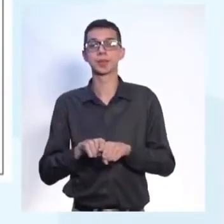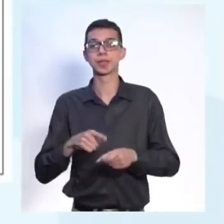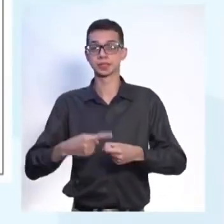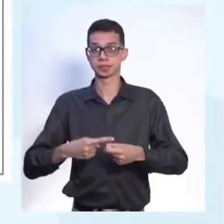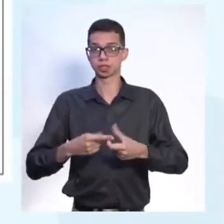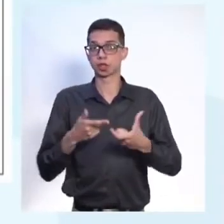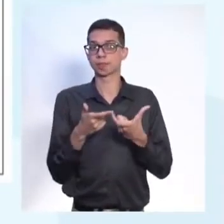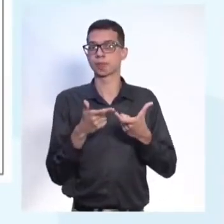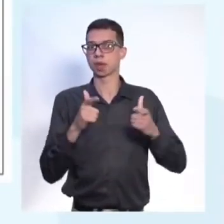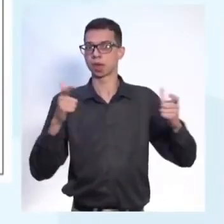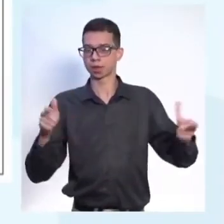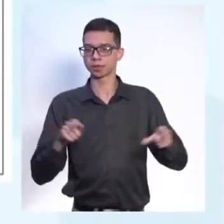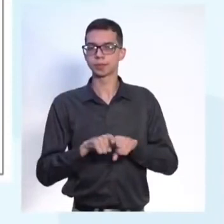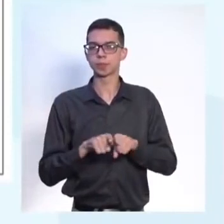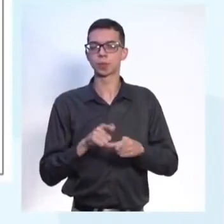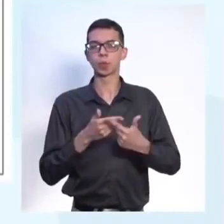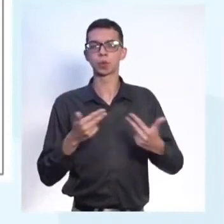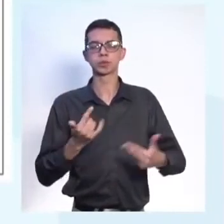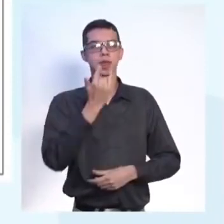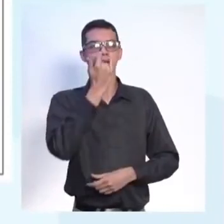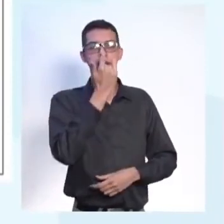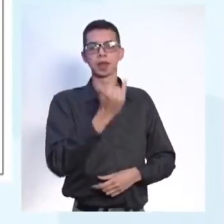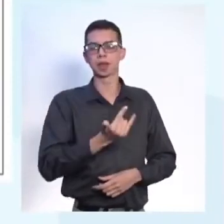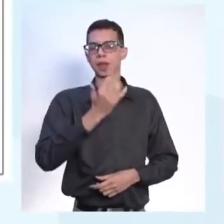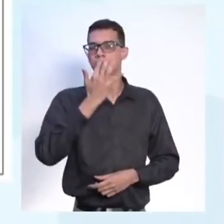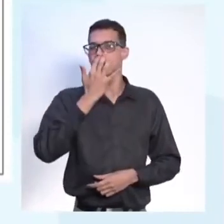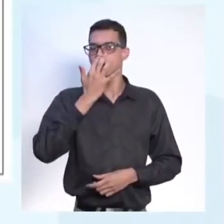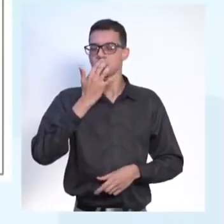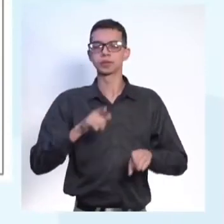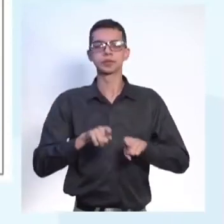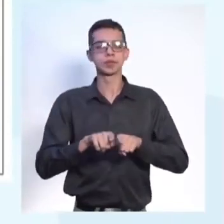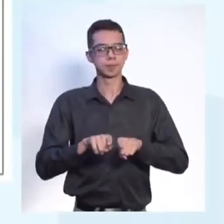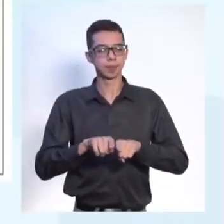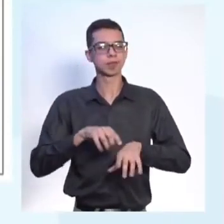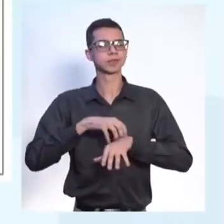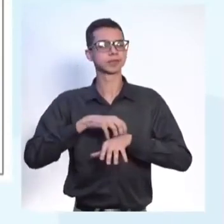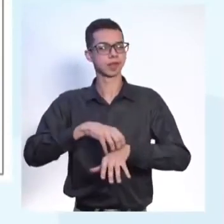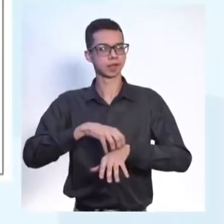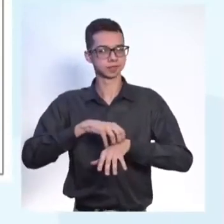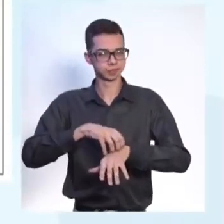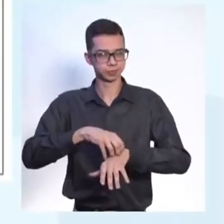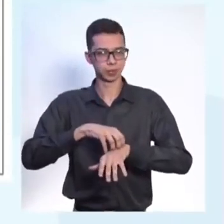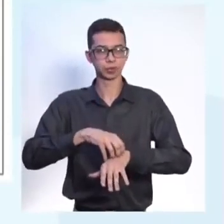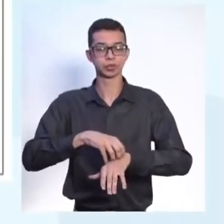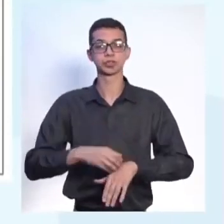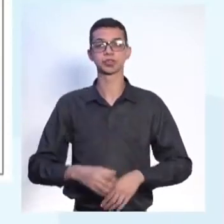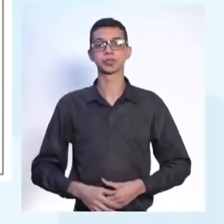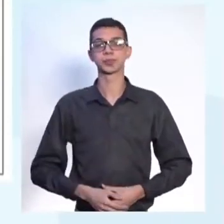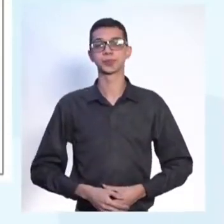cidades, atrativos, meios de transporte, de locomoção